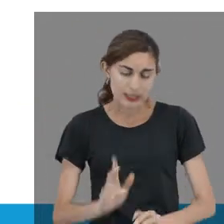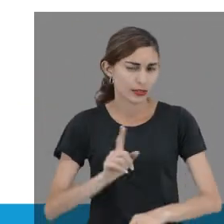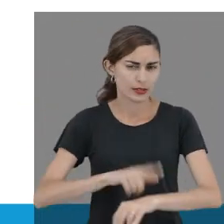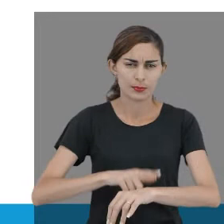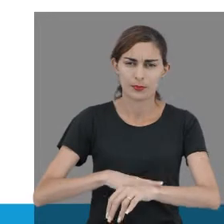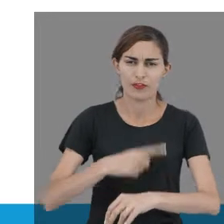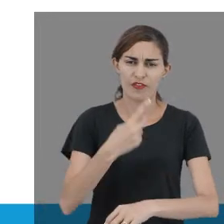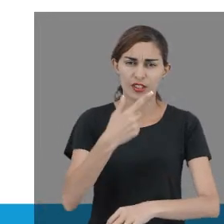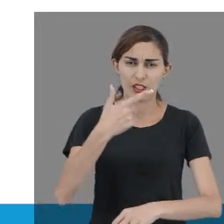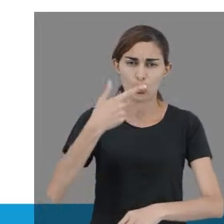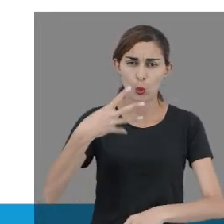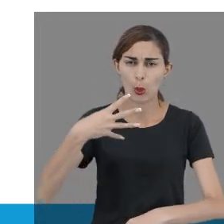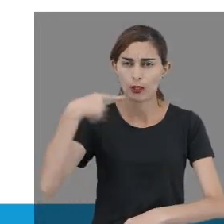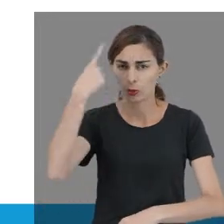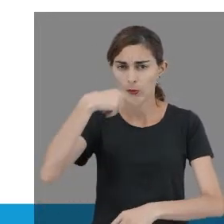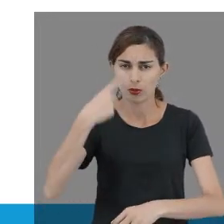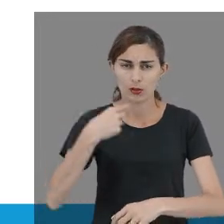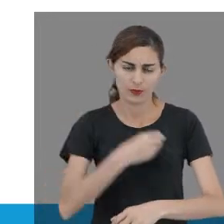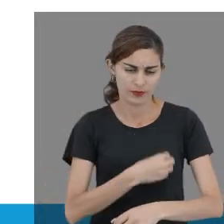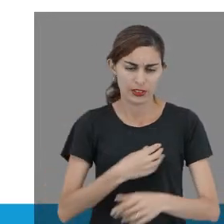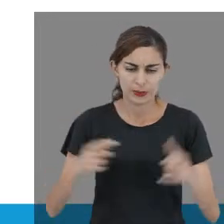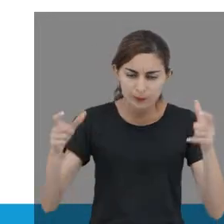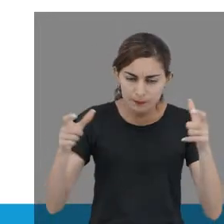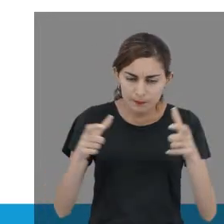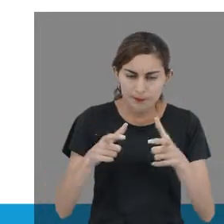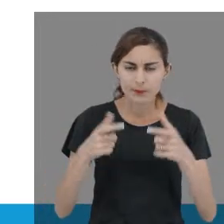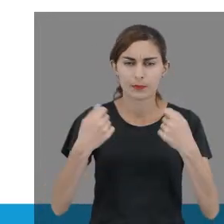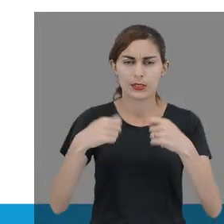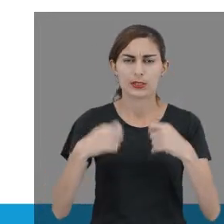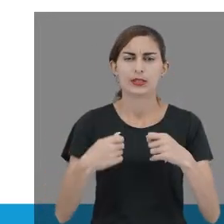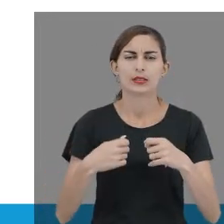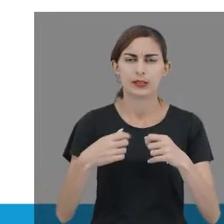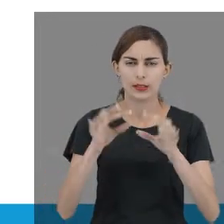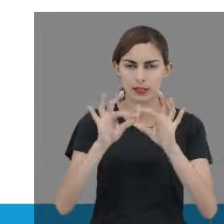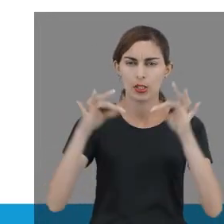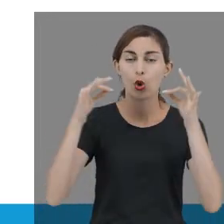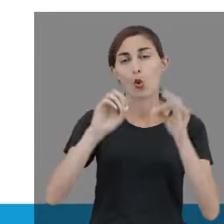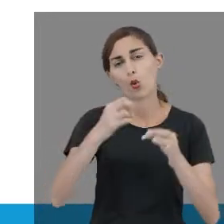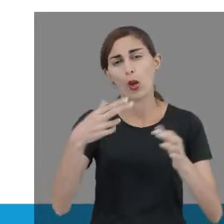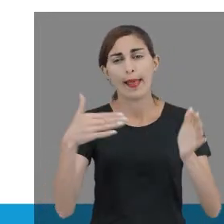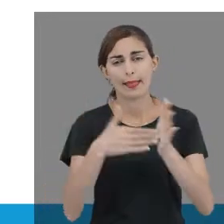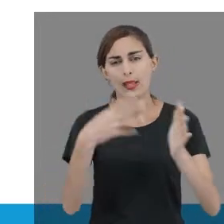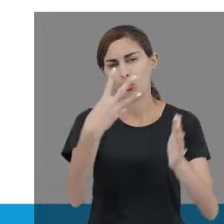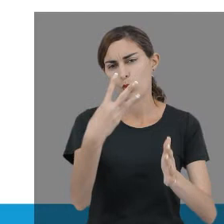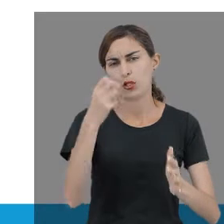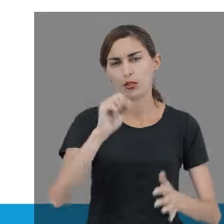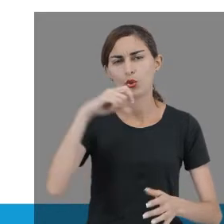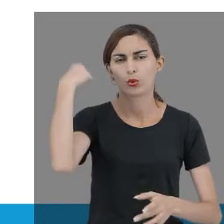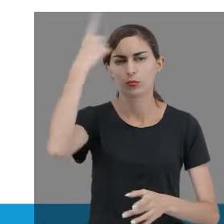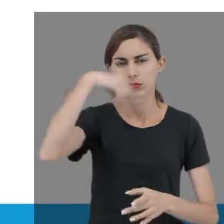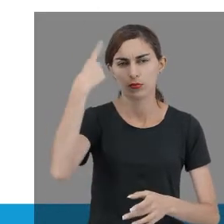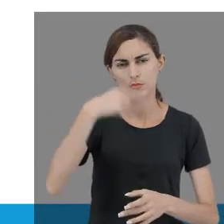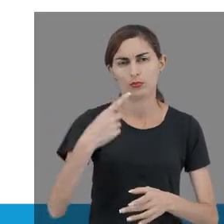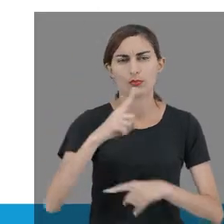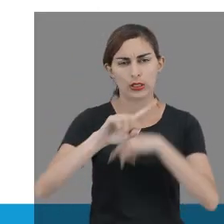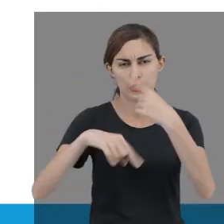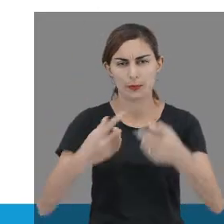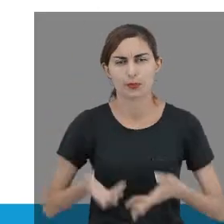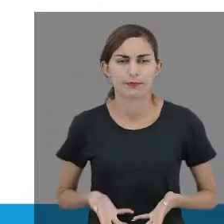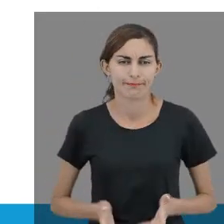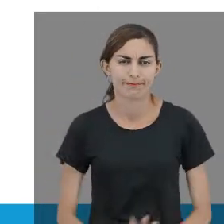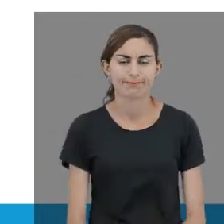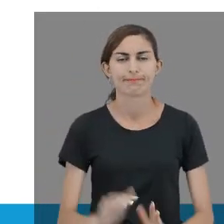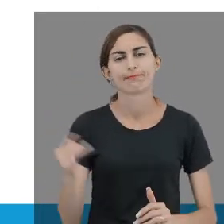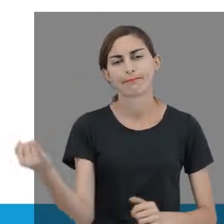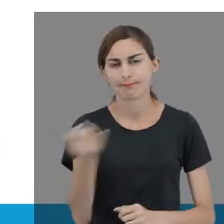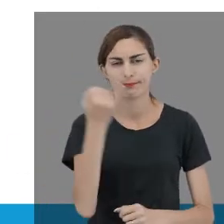Se não puder ser feita nas primeiras 24 horas da vida, ela deve ser feita em até 48 horas de vida, ou seja, 2 dias de nascimento. É